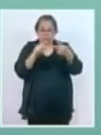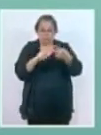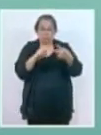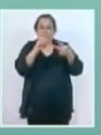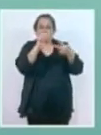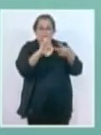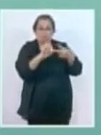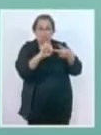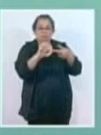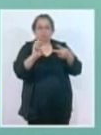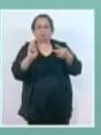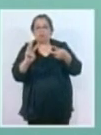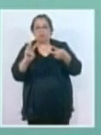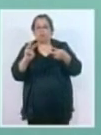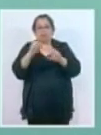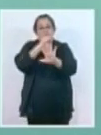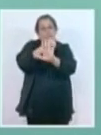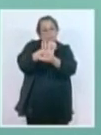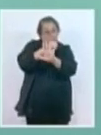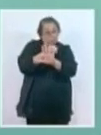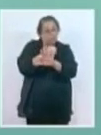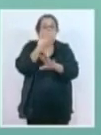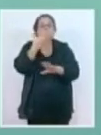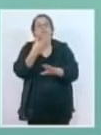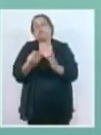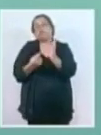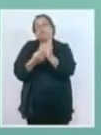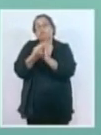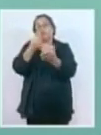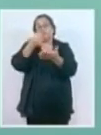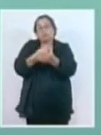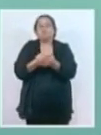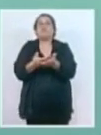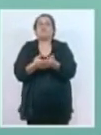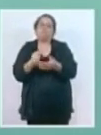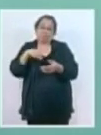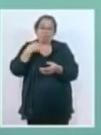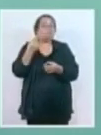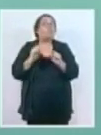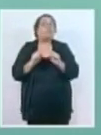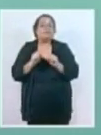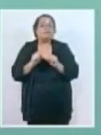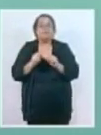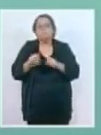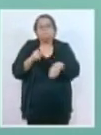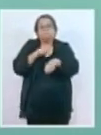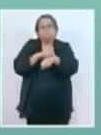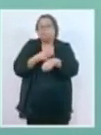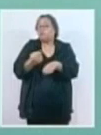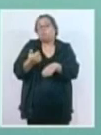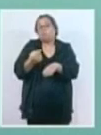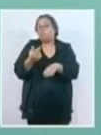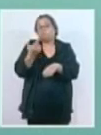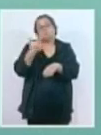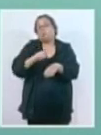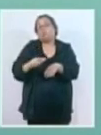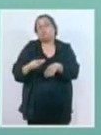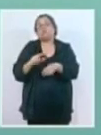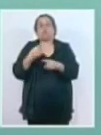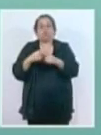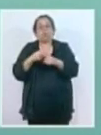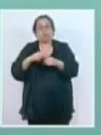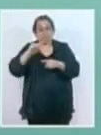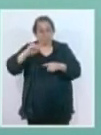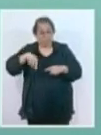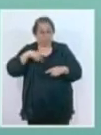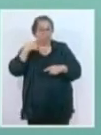Wellington e Elismar, pedindo, né, emendas impositivas, mas acaba que, na verdade, não deu, nem deu tempo. Sim. Não deu tempo, porque logo que